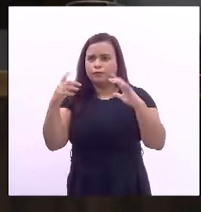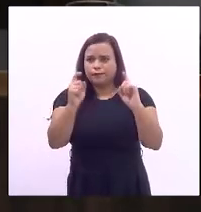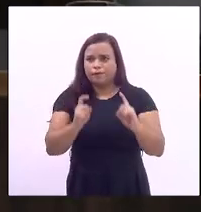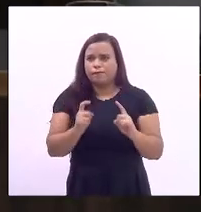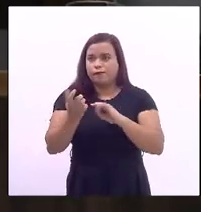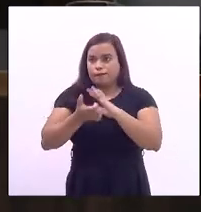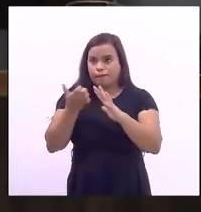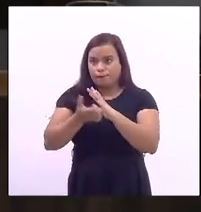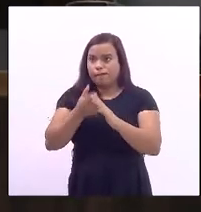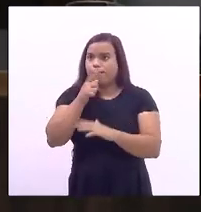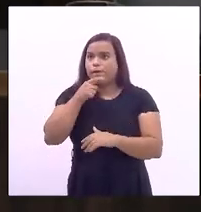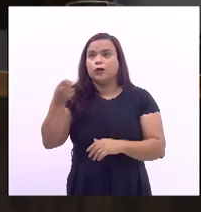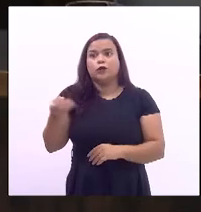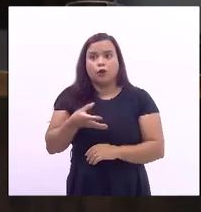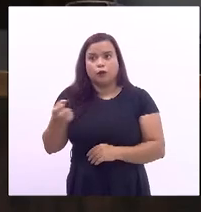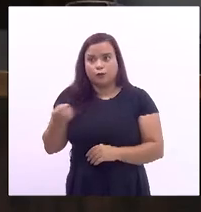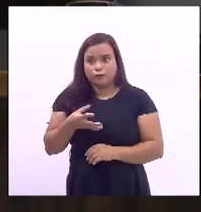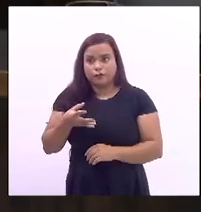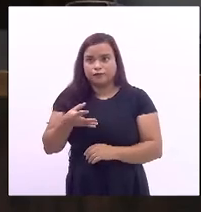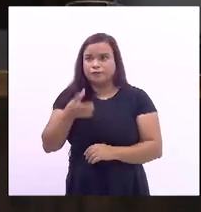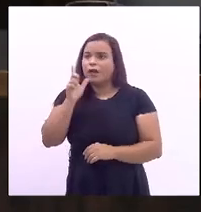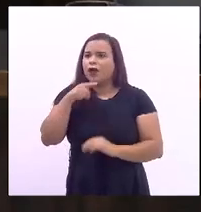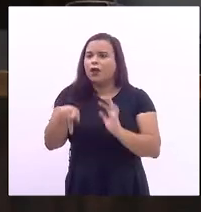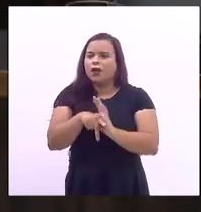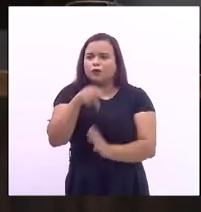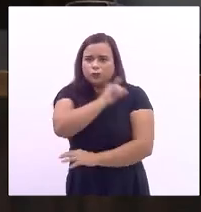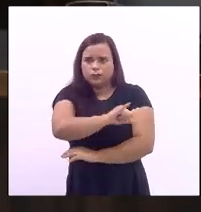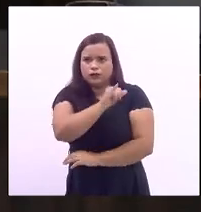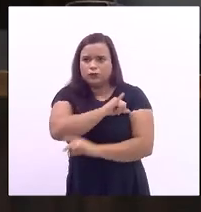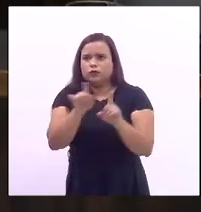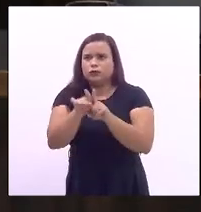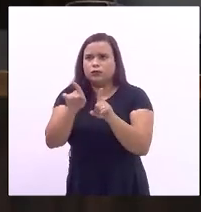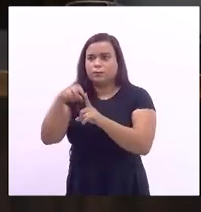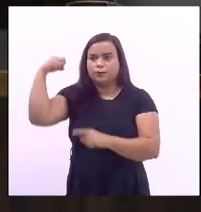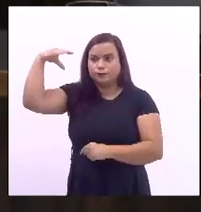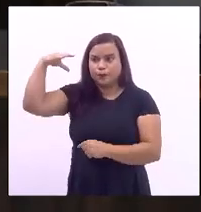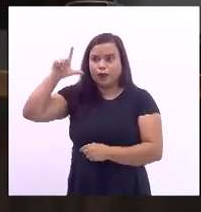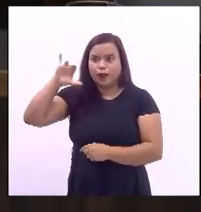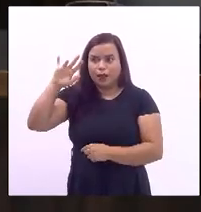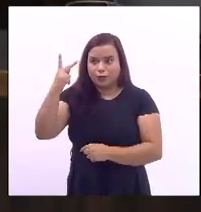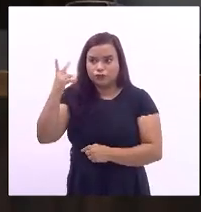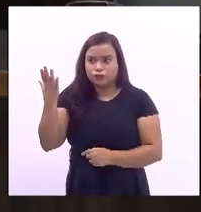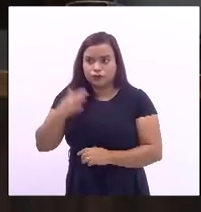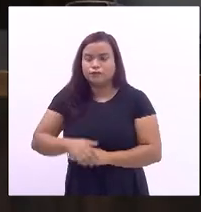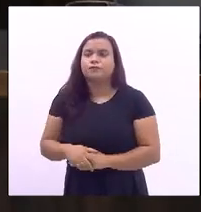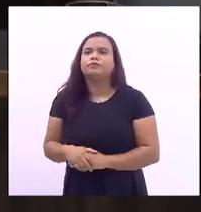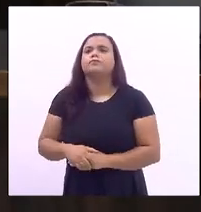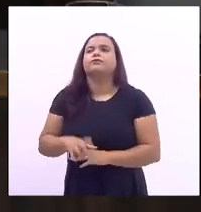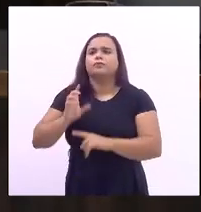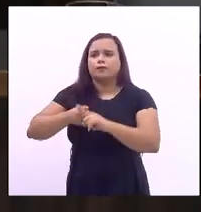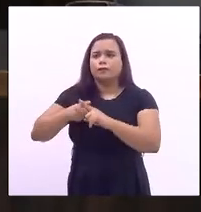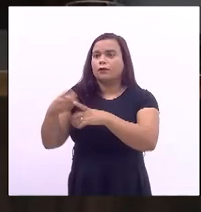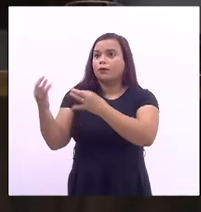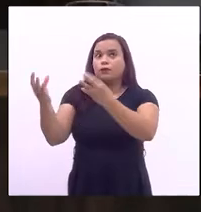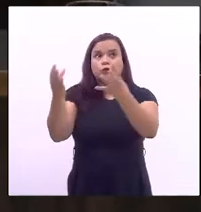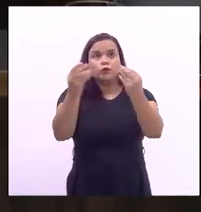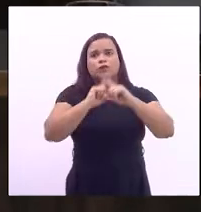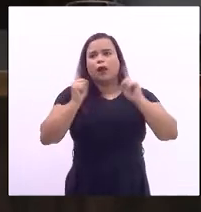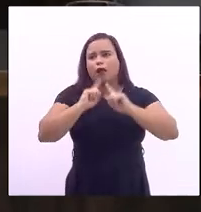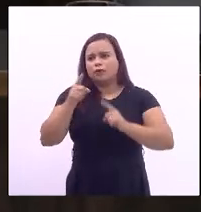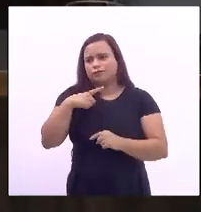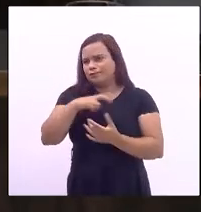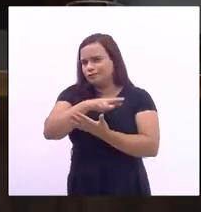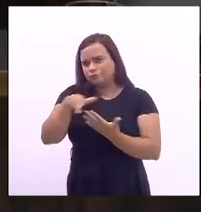empresa Nova de água águas do rio e com a light É porque tem algo muitas demandas muitas